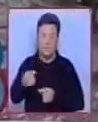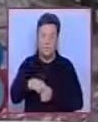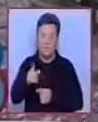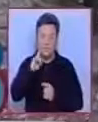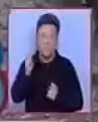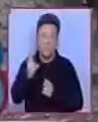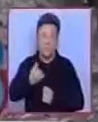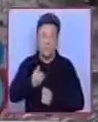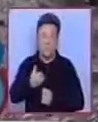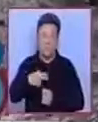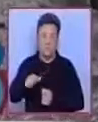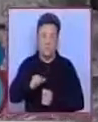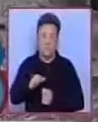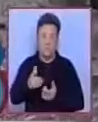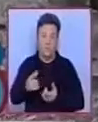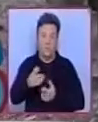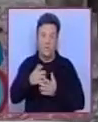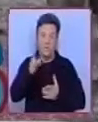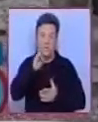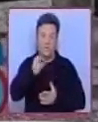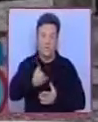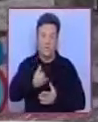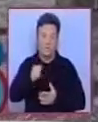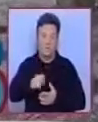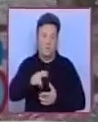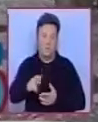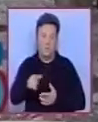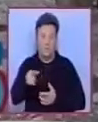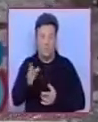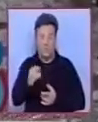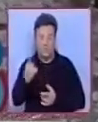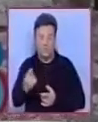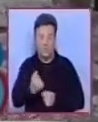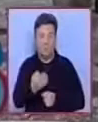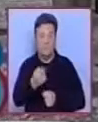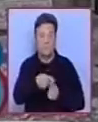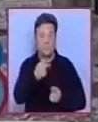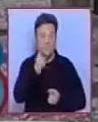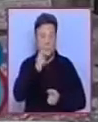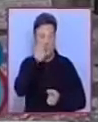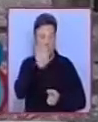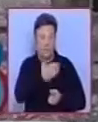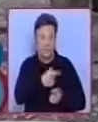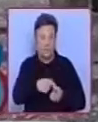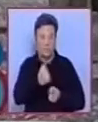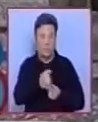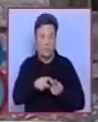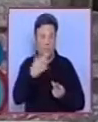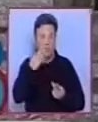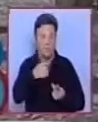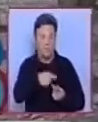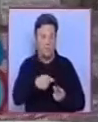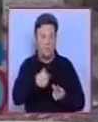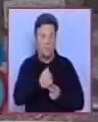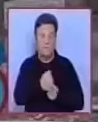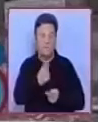promover a identidade nacional, ou os grandes valores da identidade nacional. E este é mais um, fizemos isso com o património histórico, fizemos isso com a natureza, fizemos isso com a